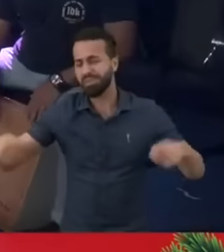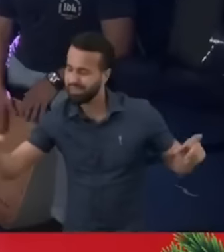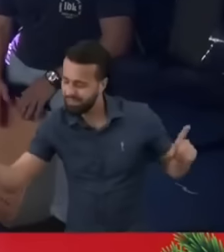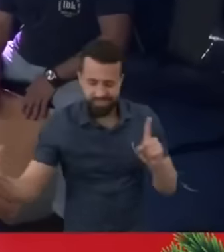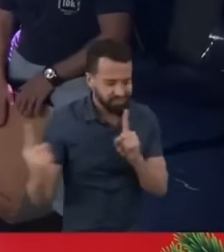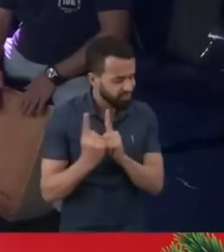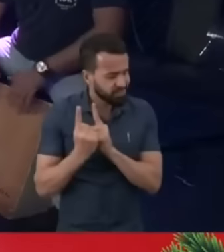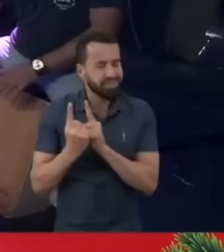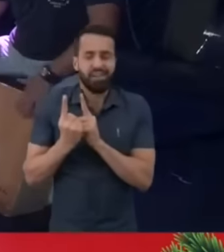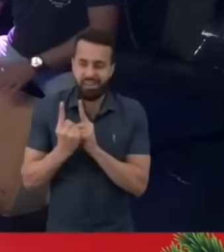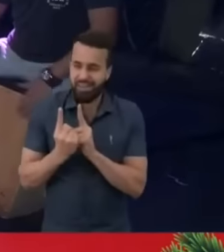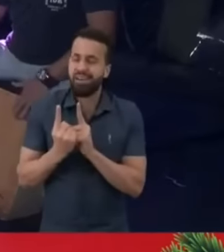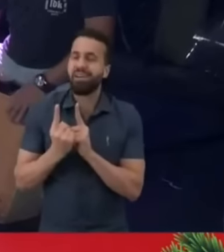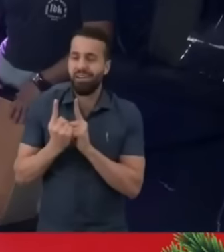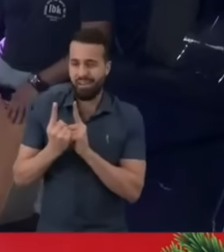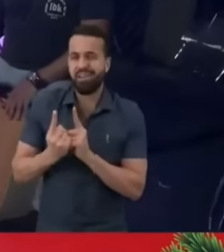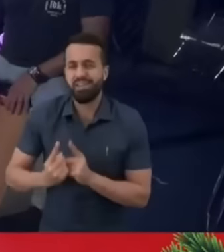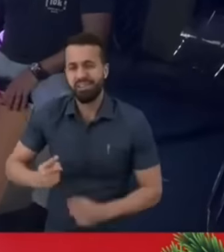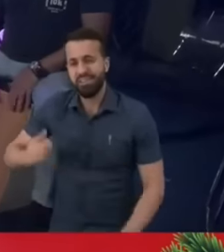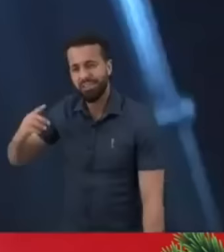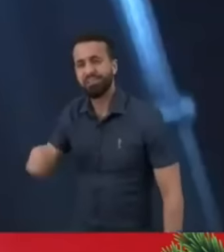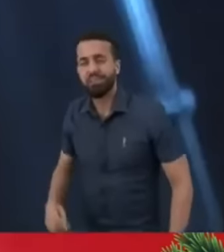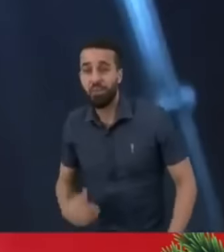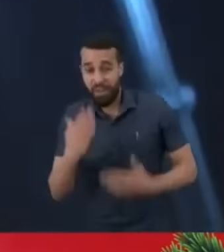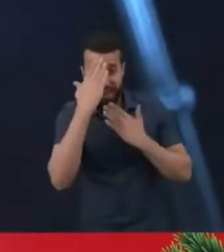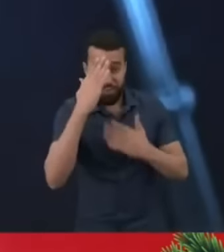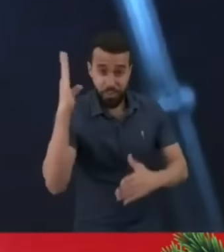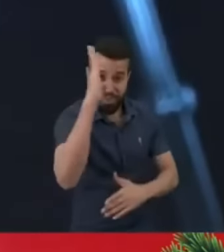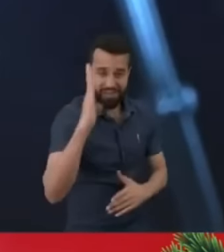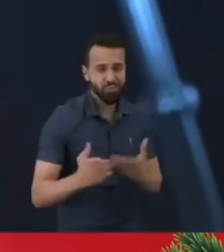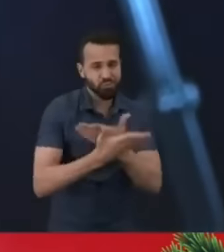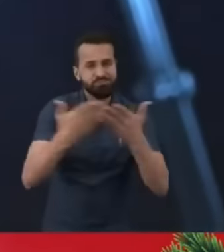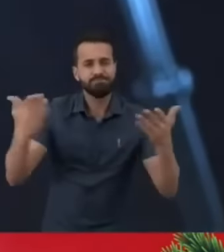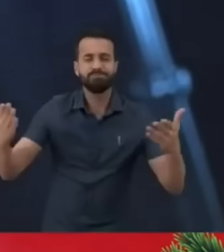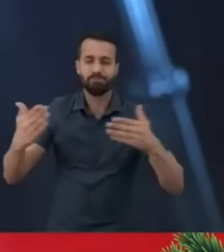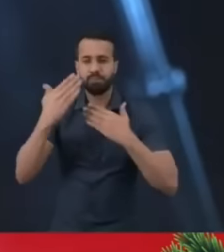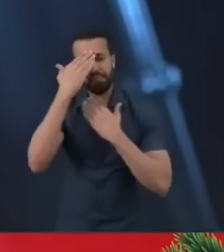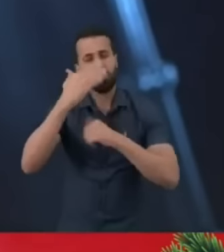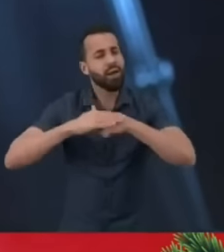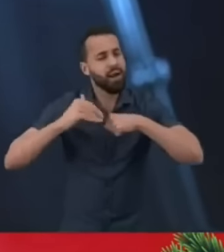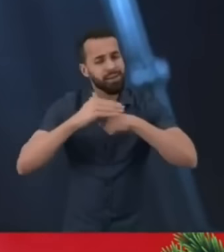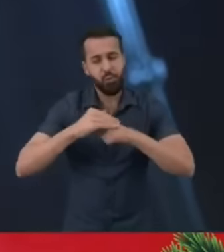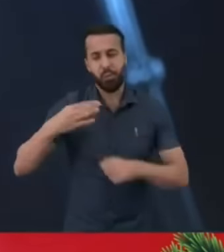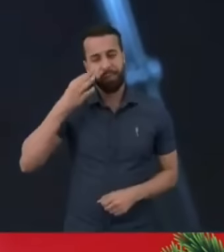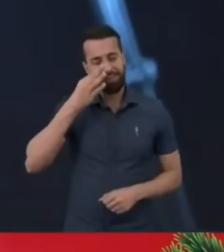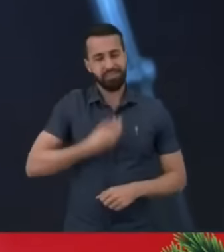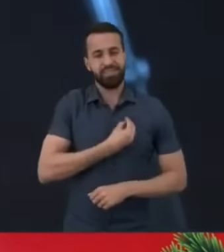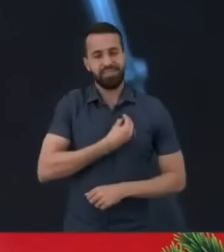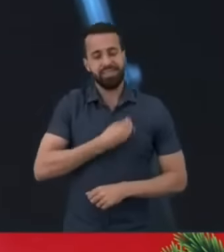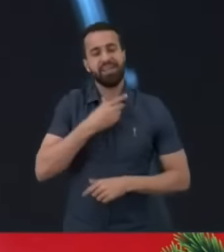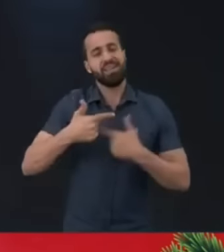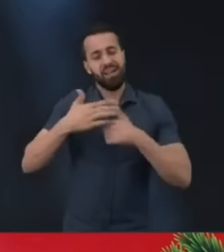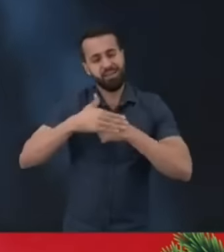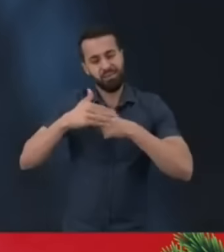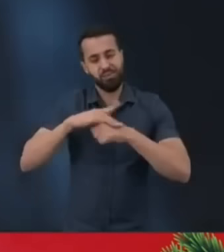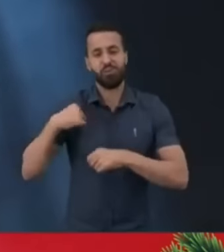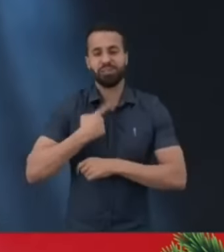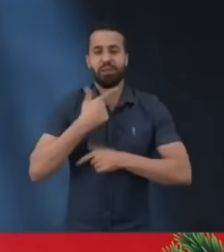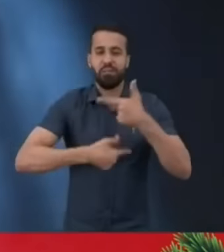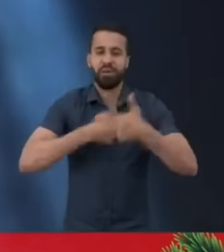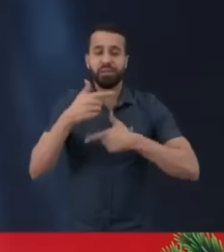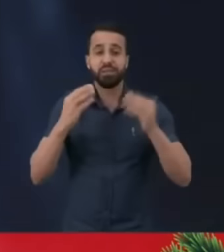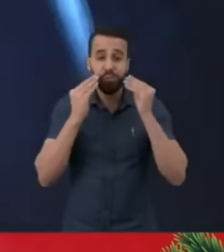Mais uma vez. Galera do Brasil, obrigado a cada um de vocês pelo carinho, presença, receptividade com o nosso trabalho. Um beijo em cada